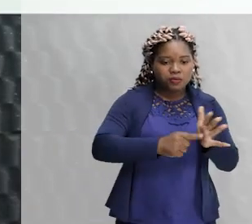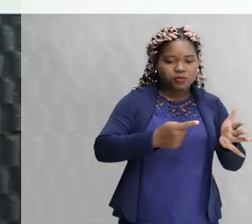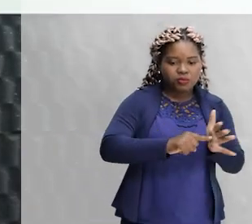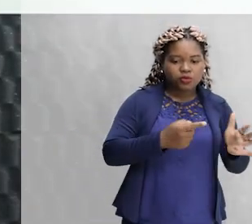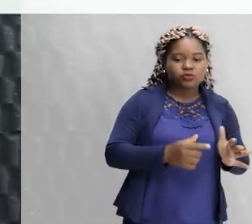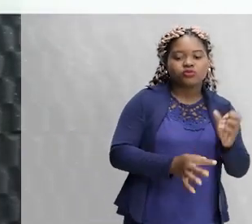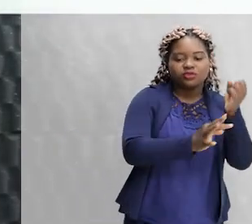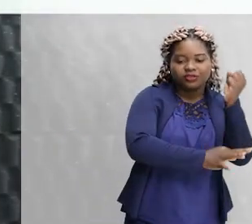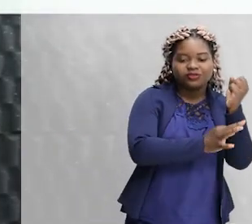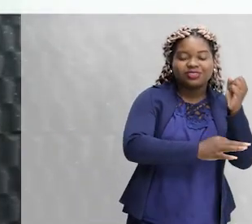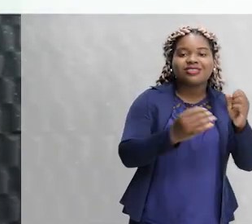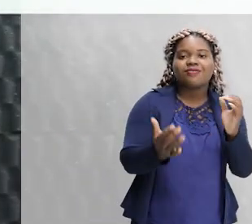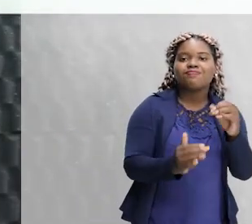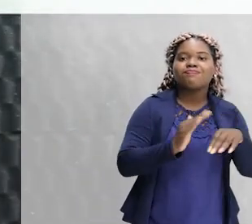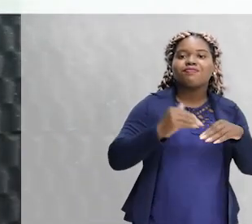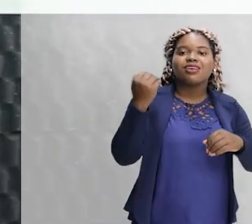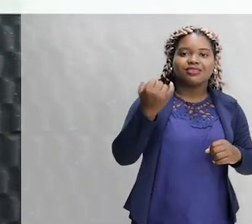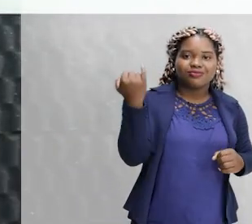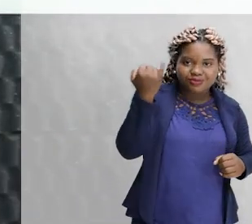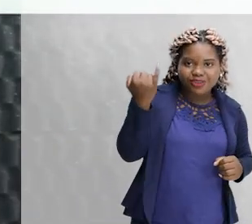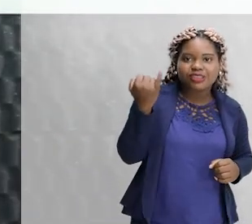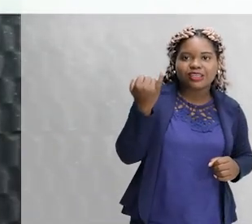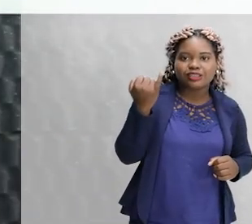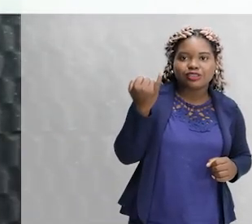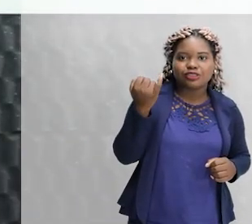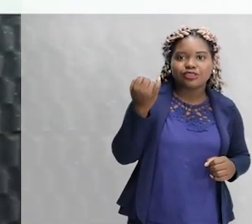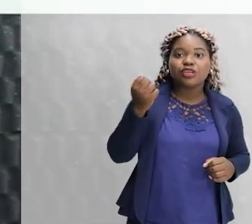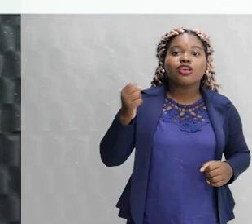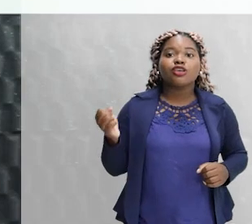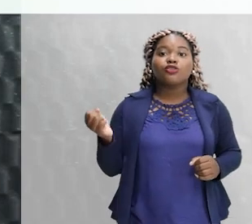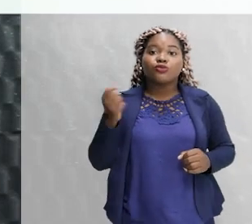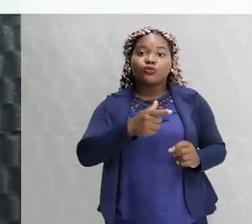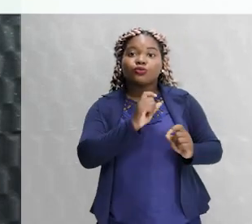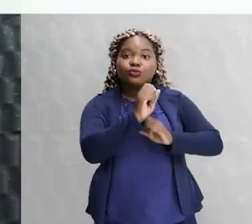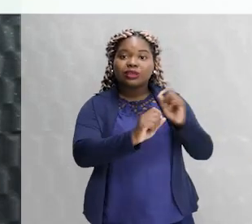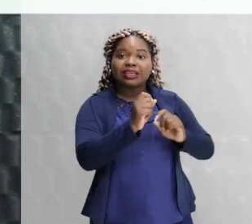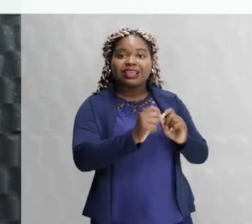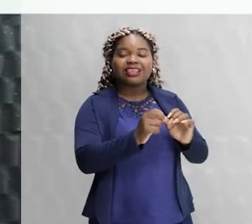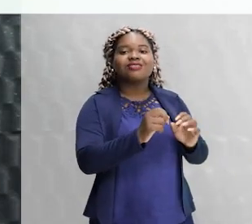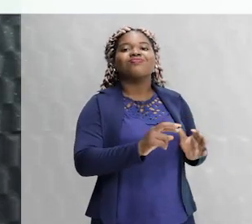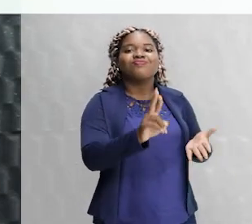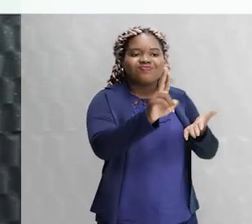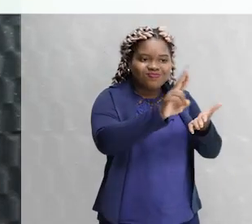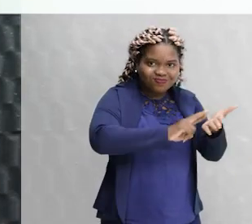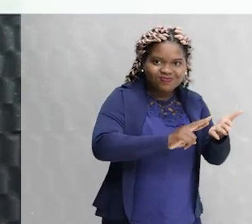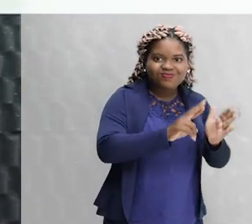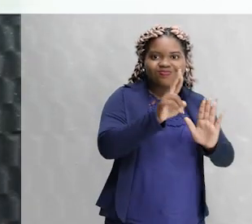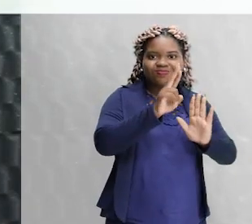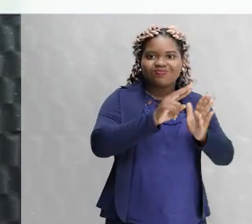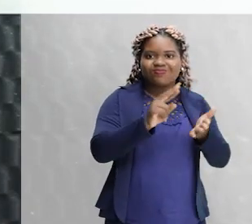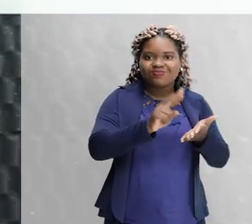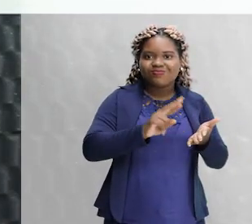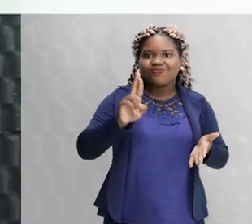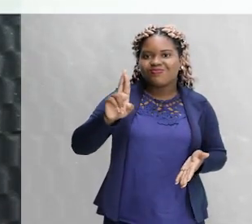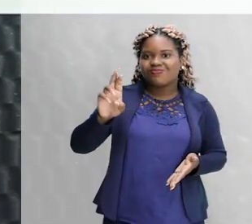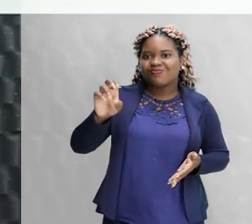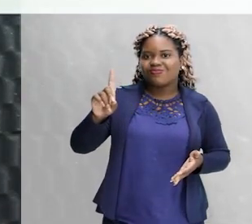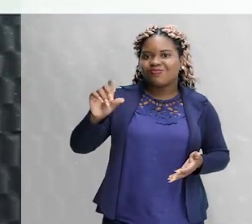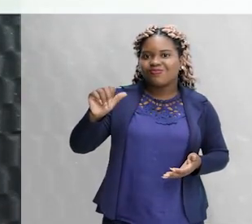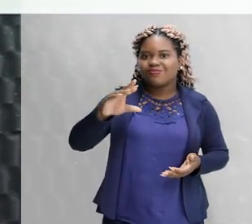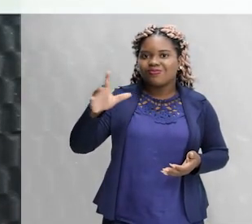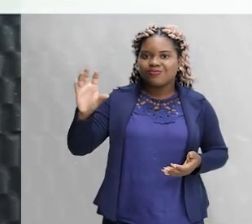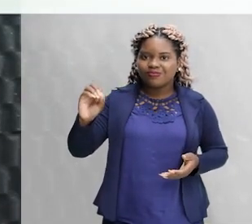do que a prova de redação. Então, o que que nós fazíamos? Atribuímos peso. Ah, a prova de física vai ter um